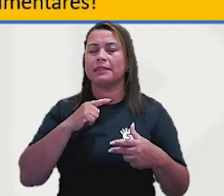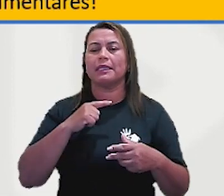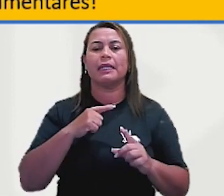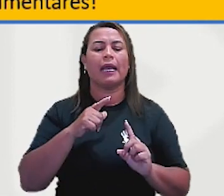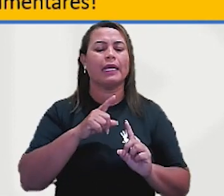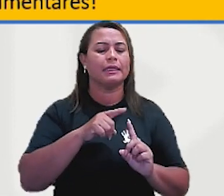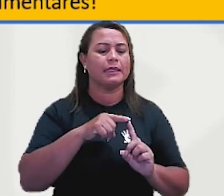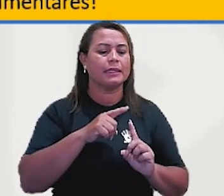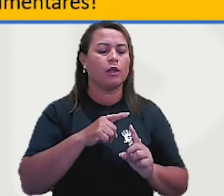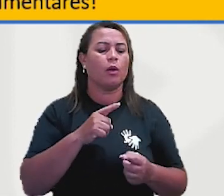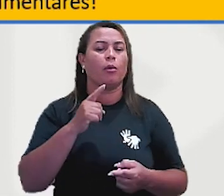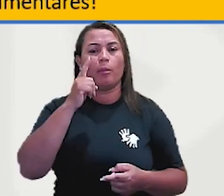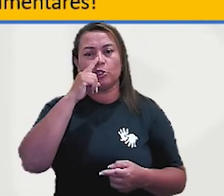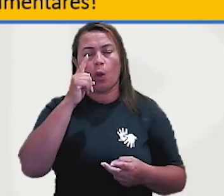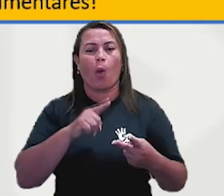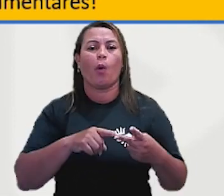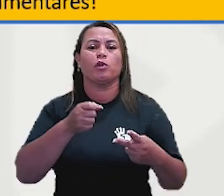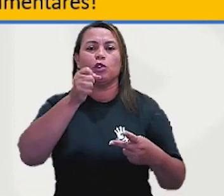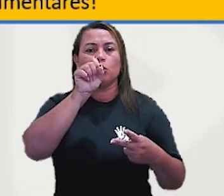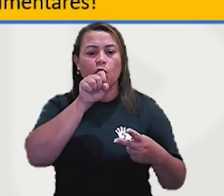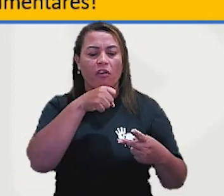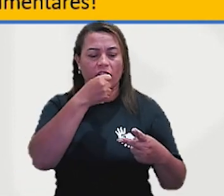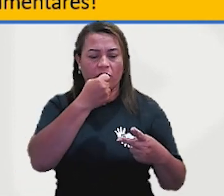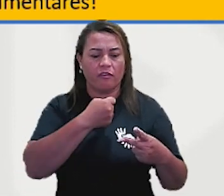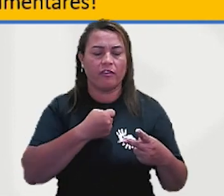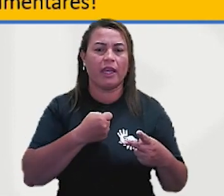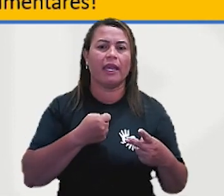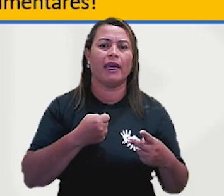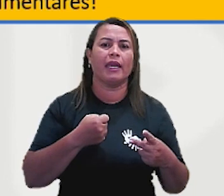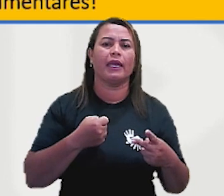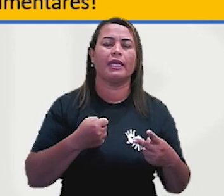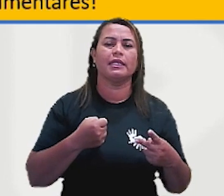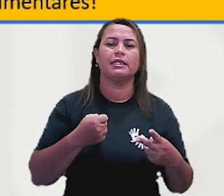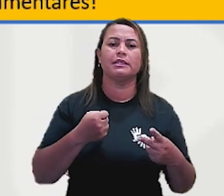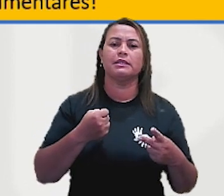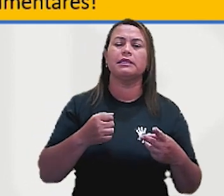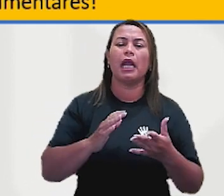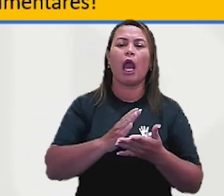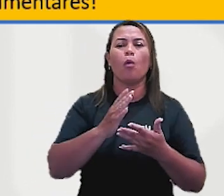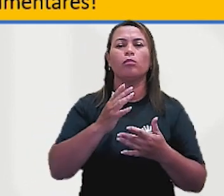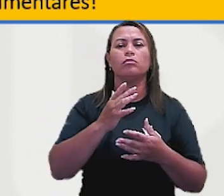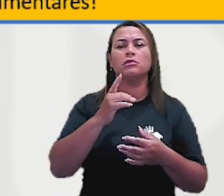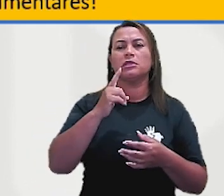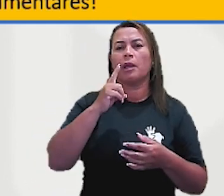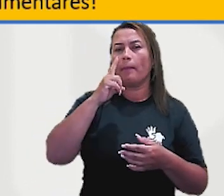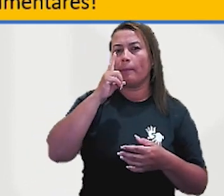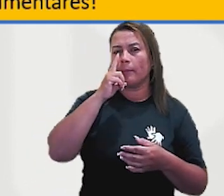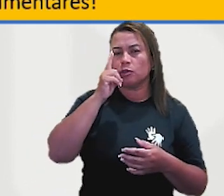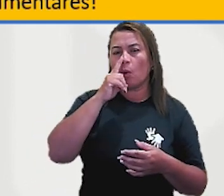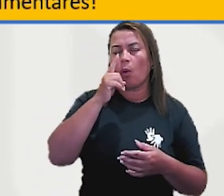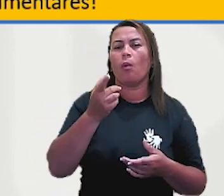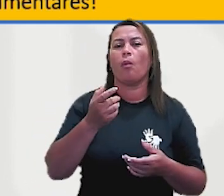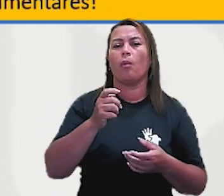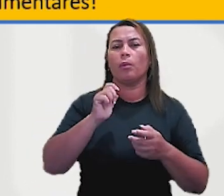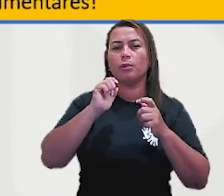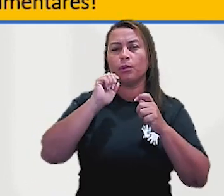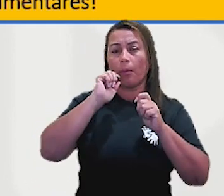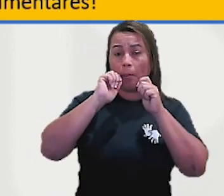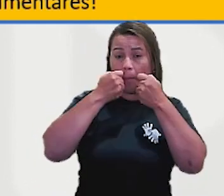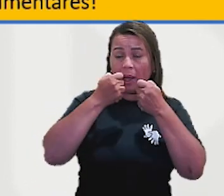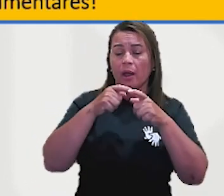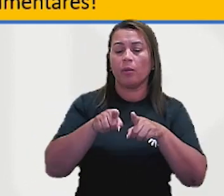né? Biscoitos, sorvetes, né? Produtos de panificação, alimentos fritos, né? Então, são aqueles alimentos que realmente a gente